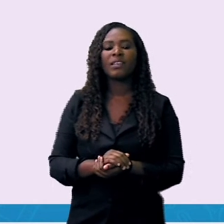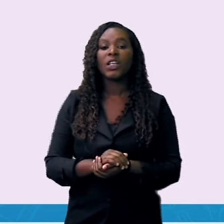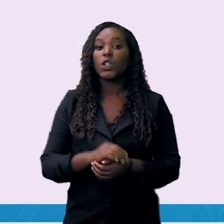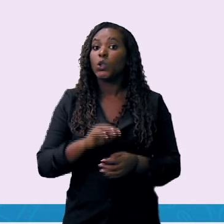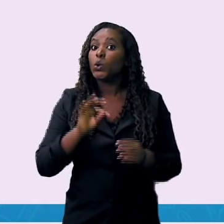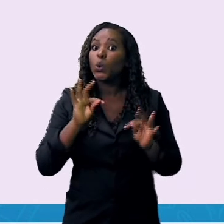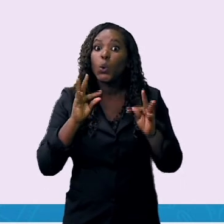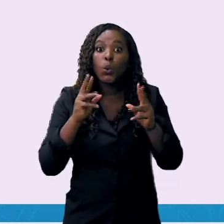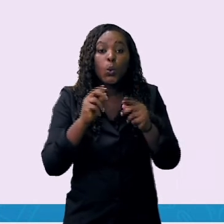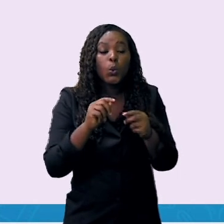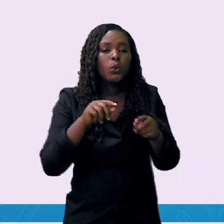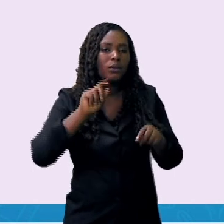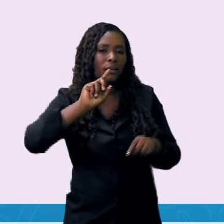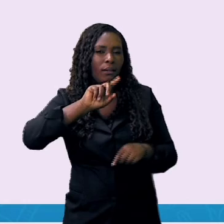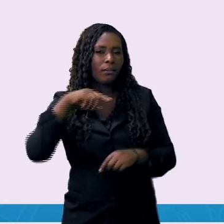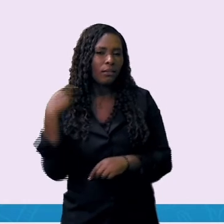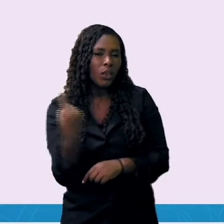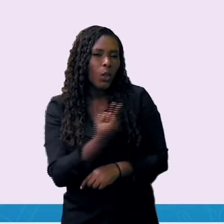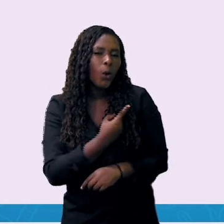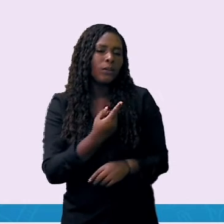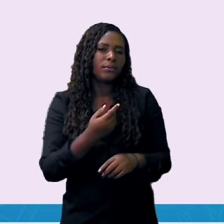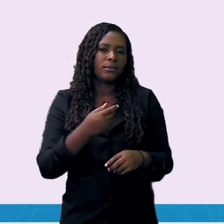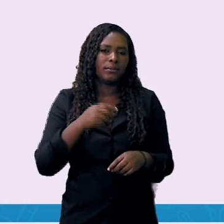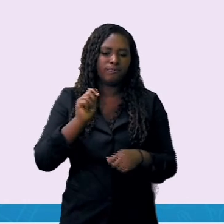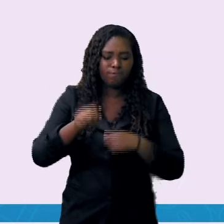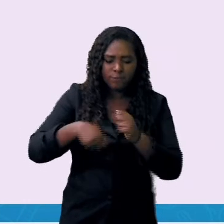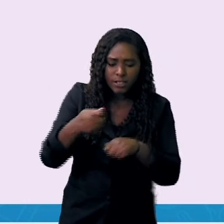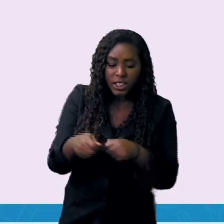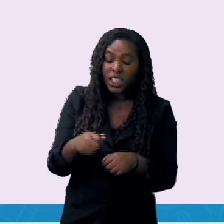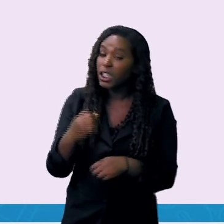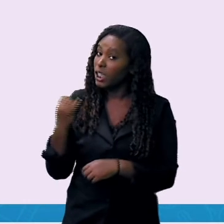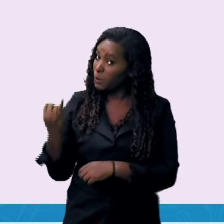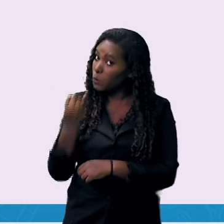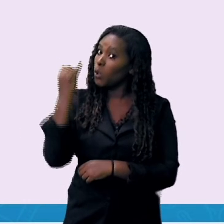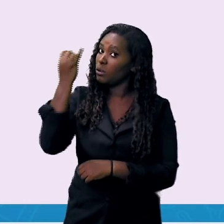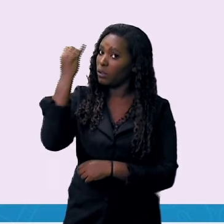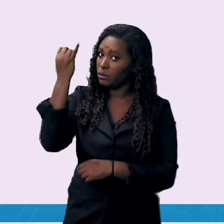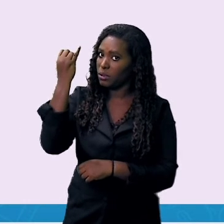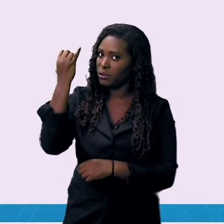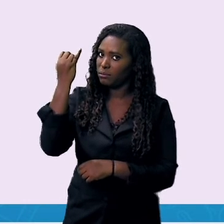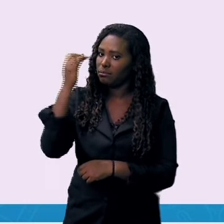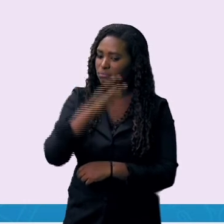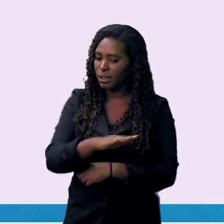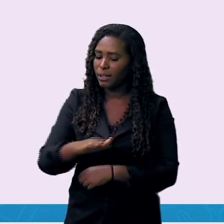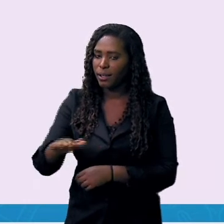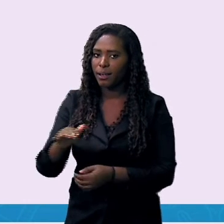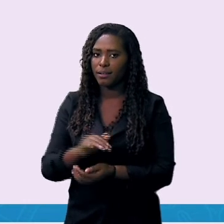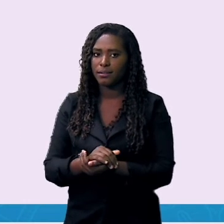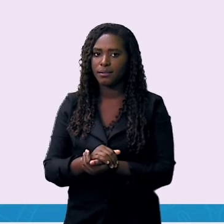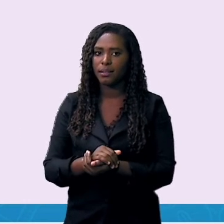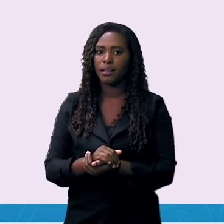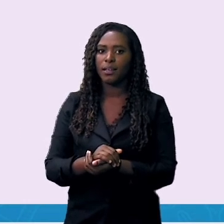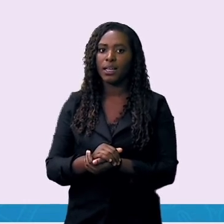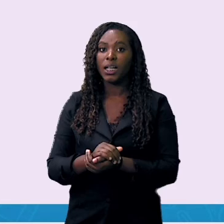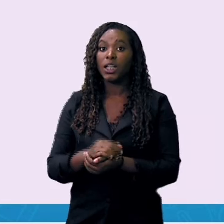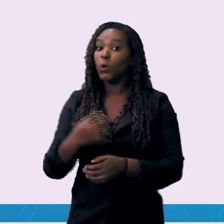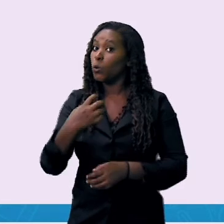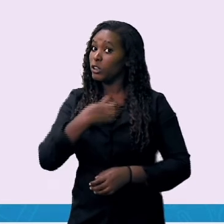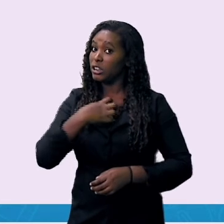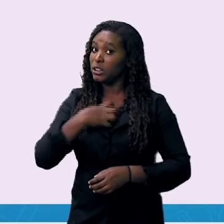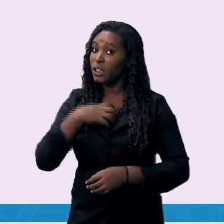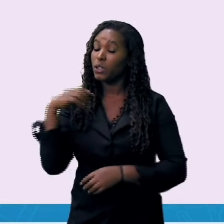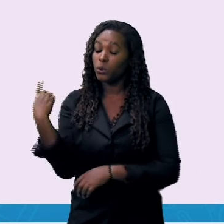importa. Nossa mensagem se transforma em crença. E nós nos